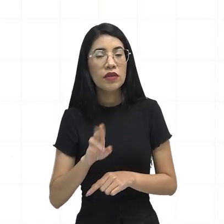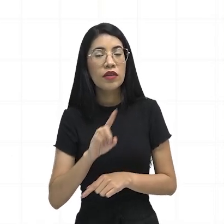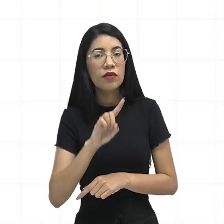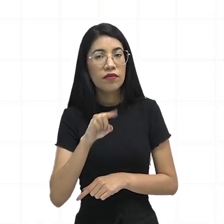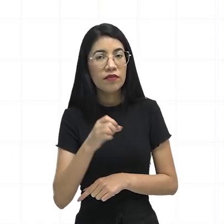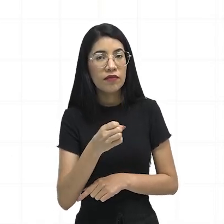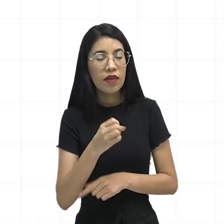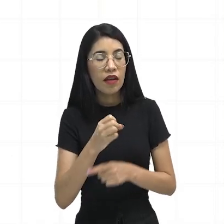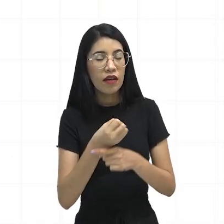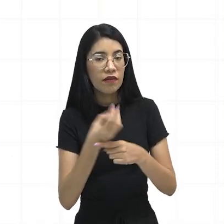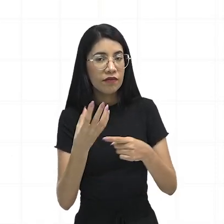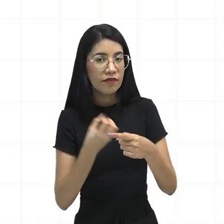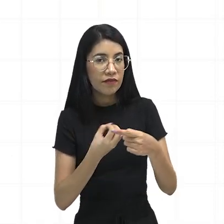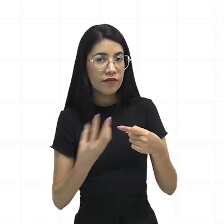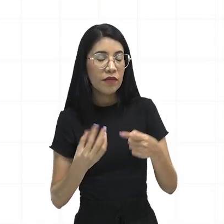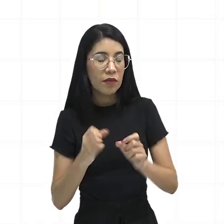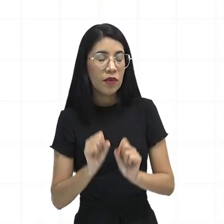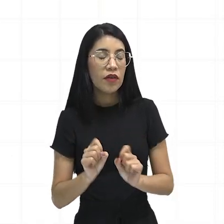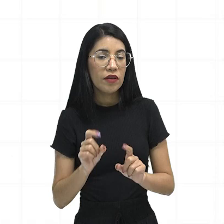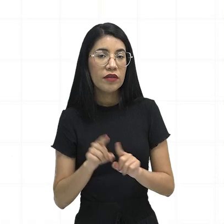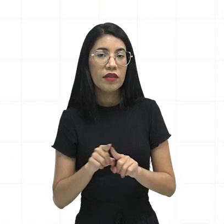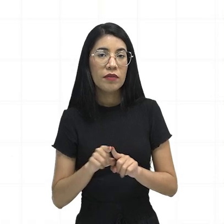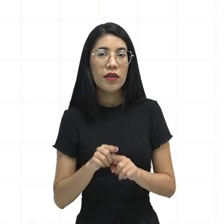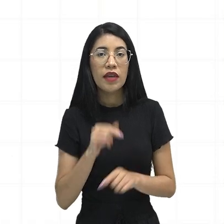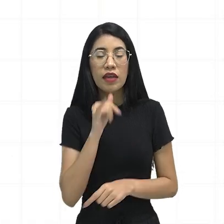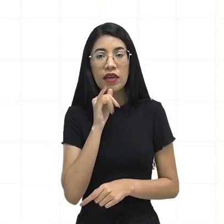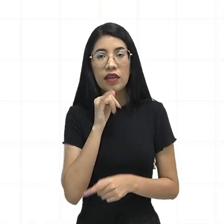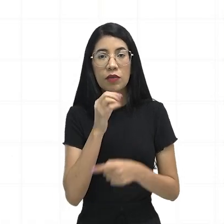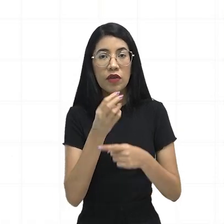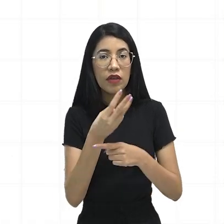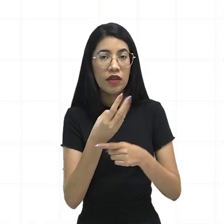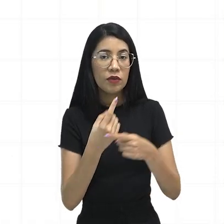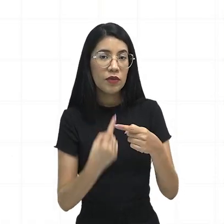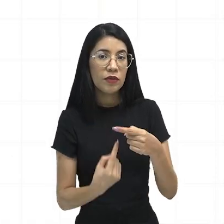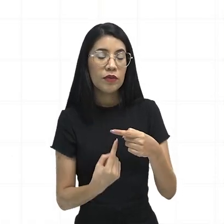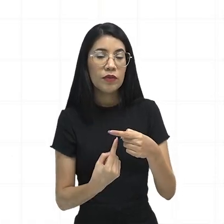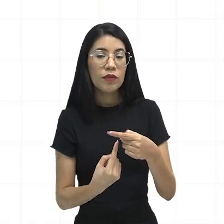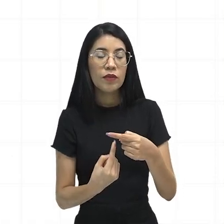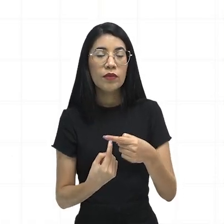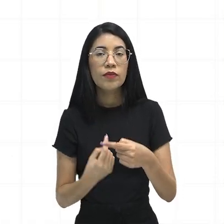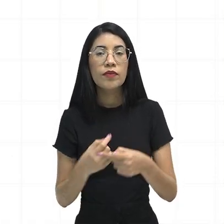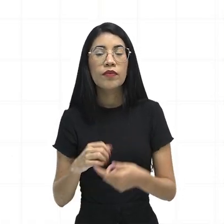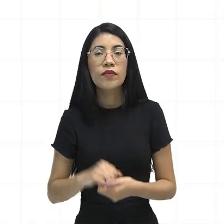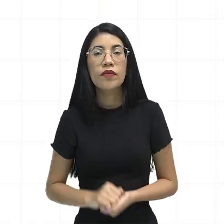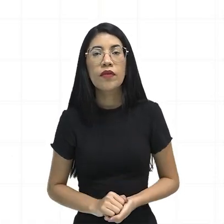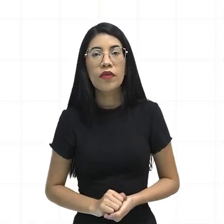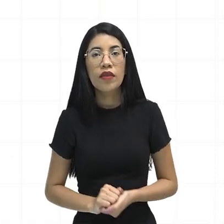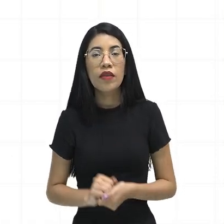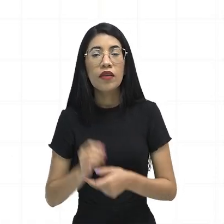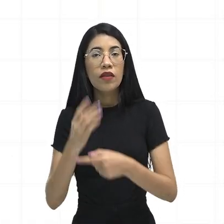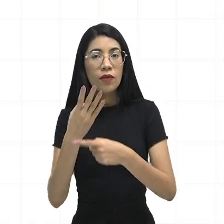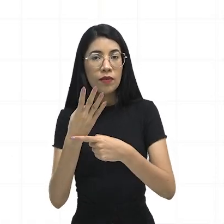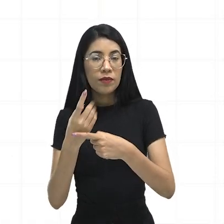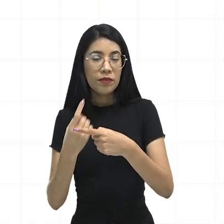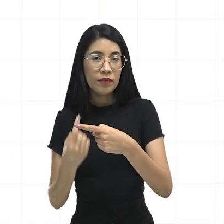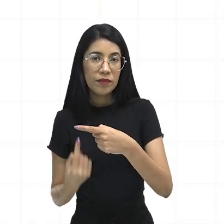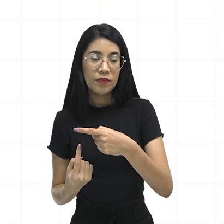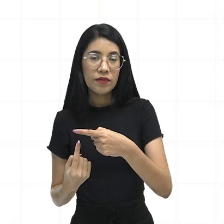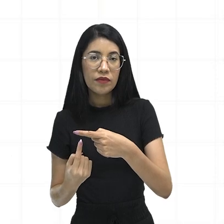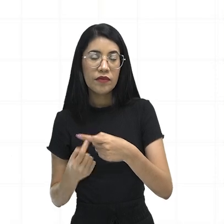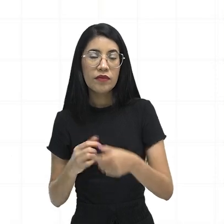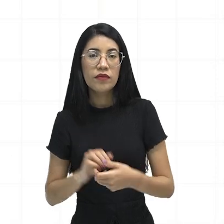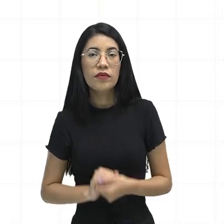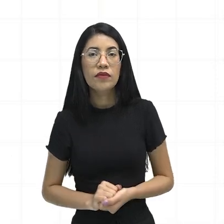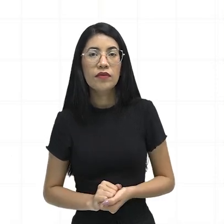fração. Ó. Aqui eu poderia ter, por exemplo, 3 dividido por 1. Aqui eu poderia ter, por exemplo, 4 dividido por 1.